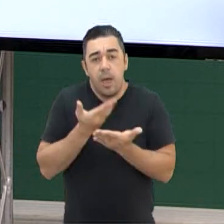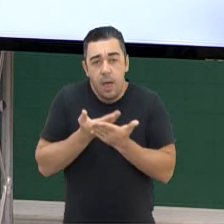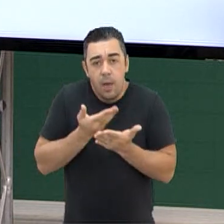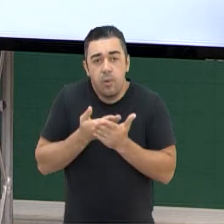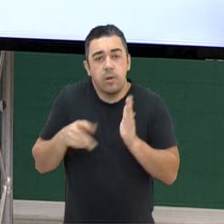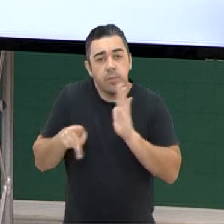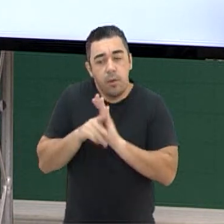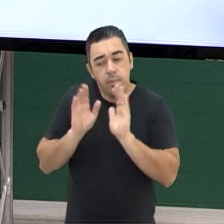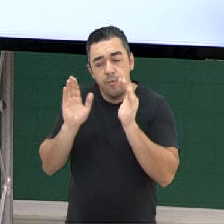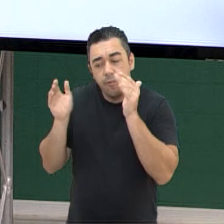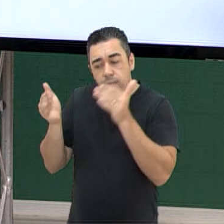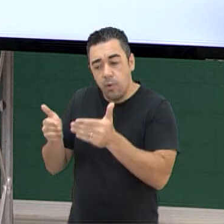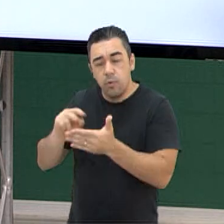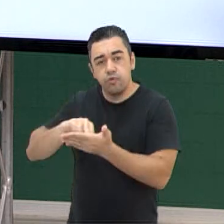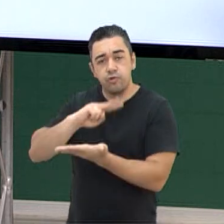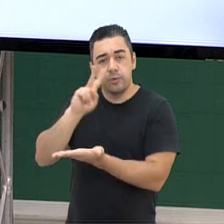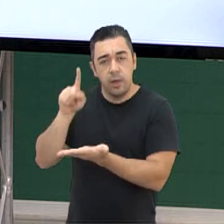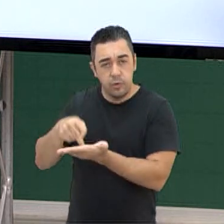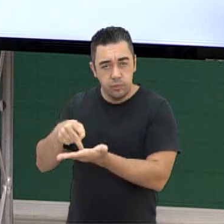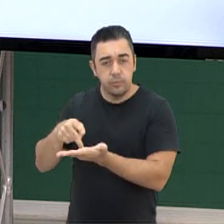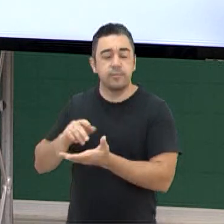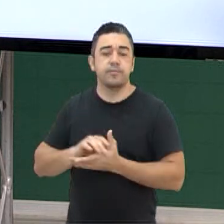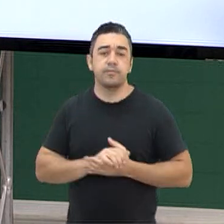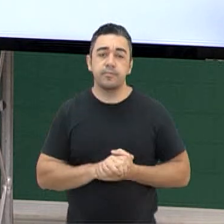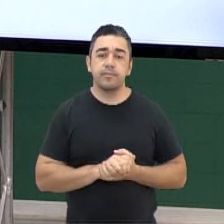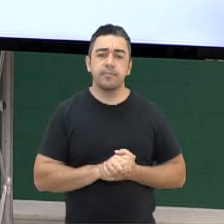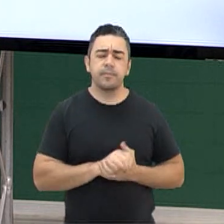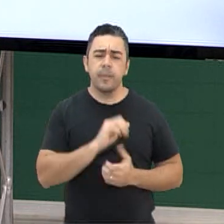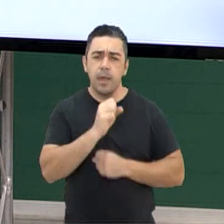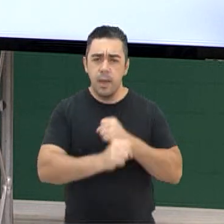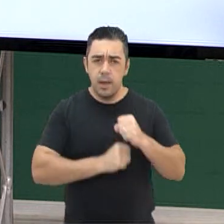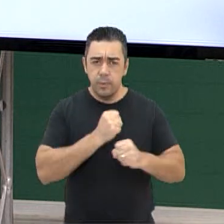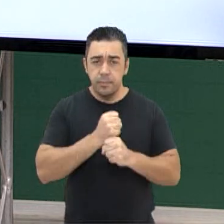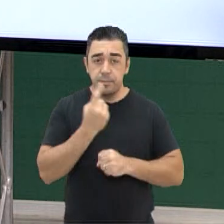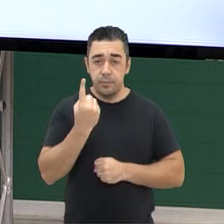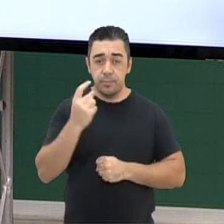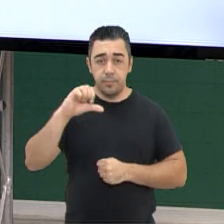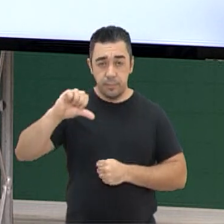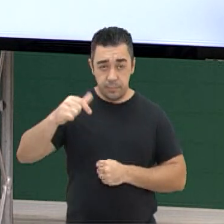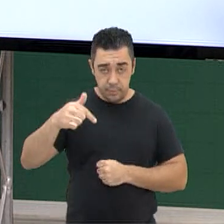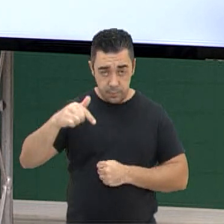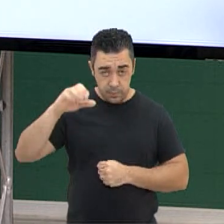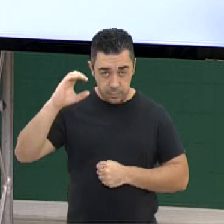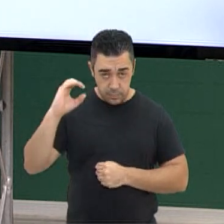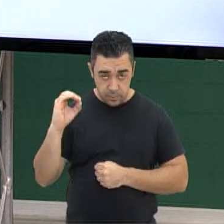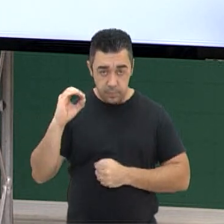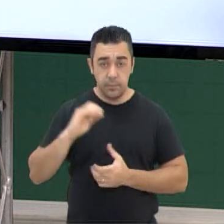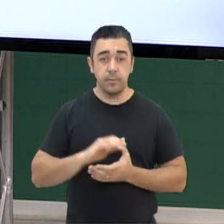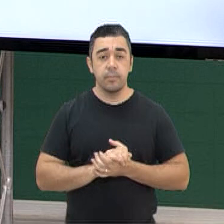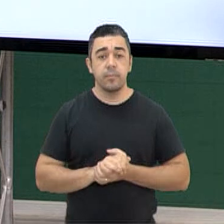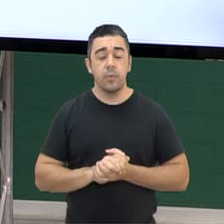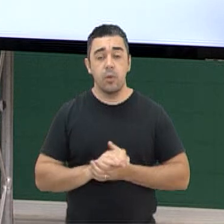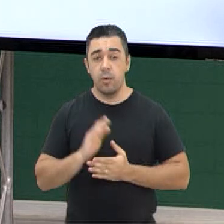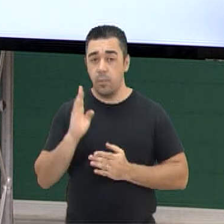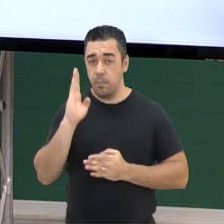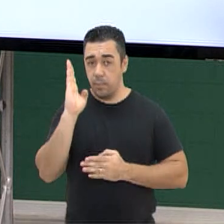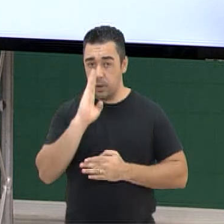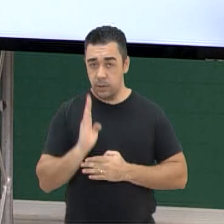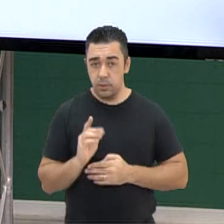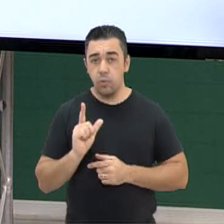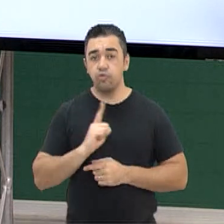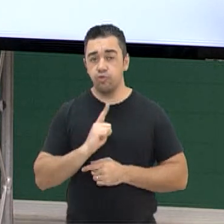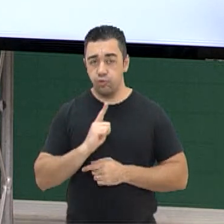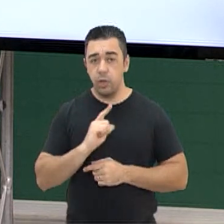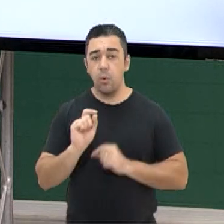ginástica. A partir dos anos 70, então, vale lembrar que o Brasil passava por um período de